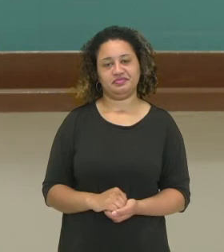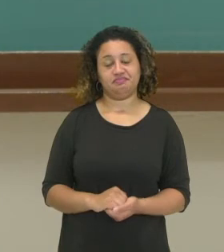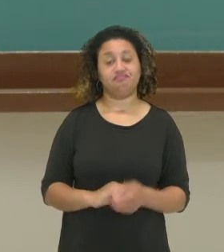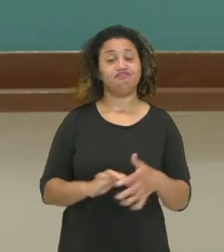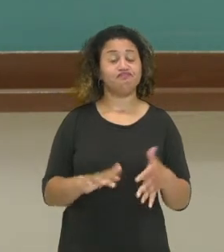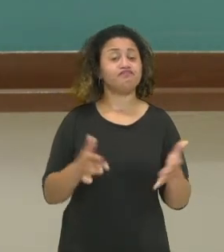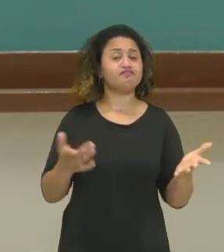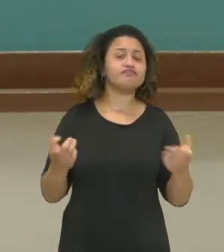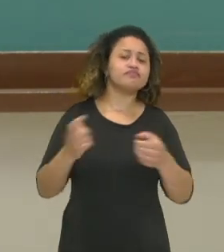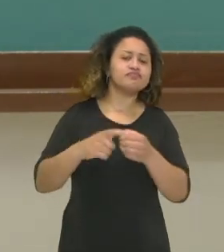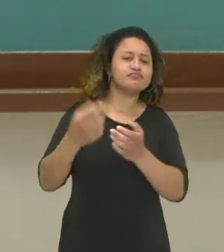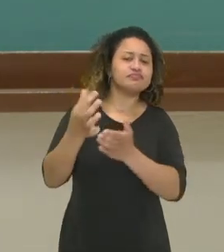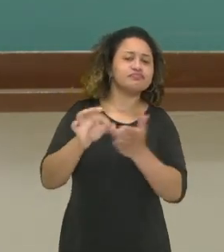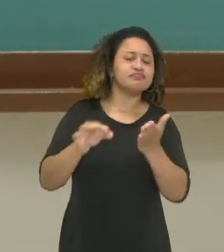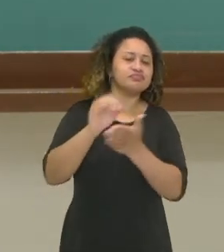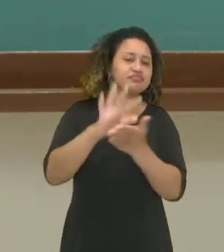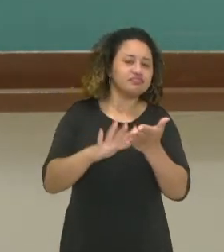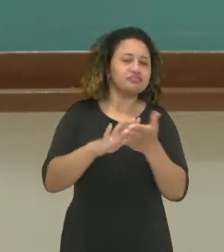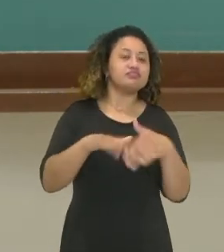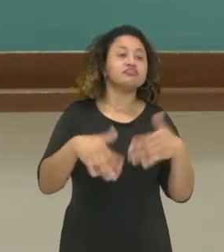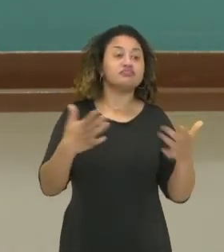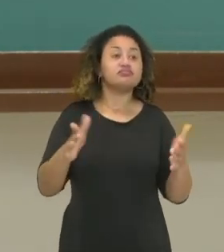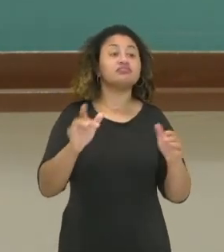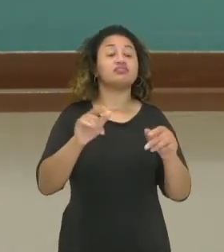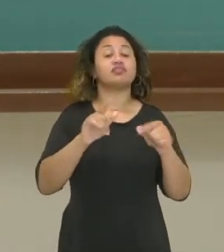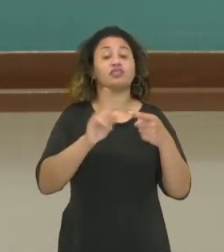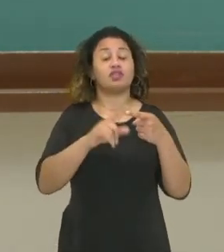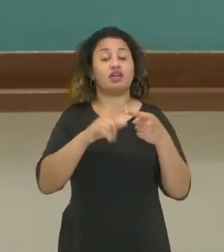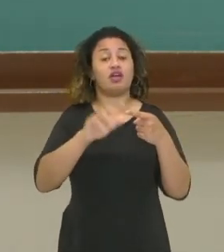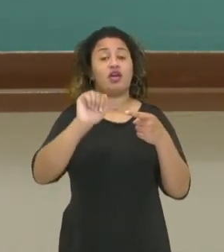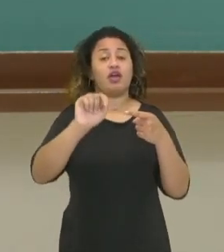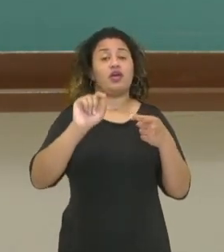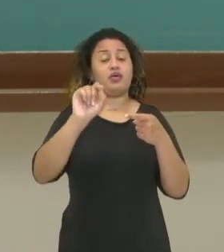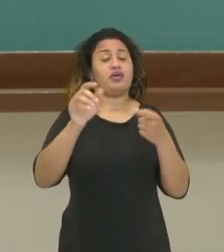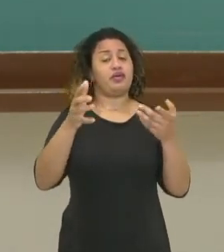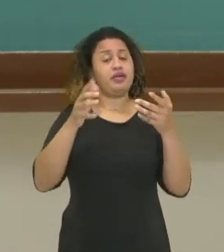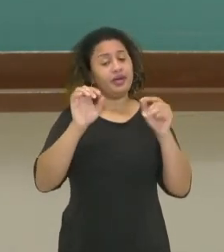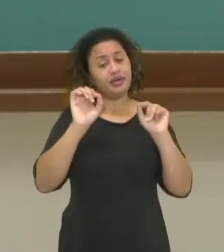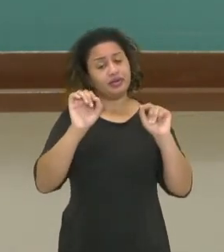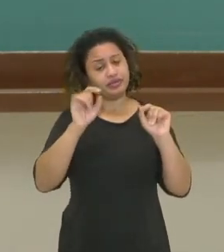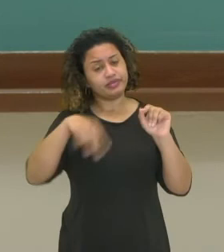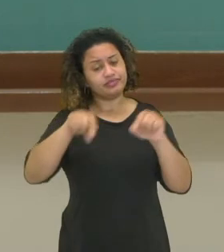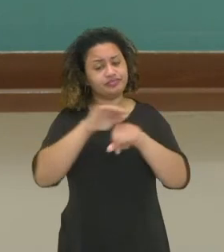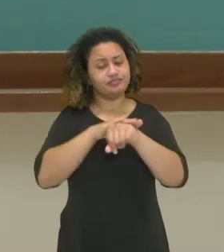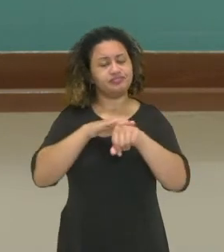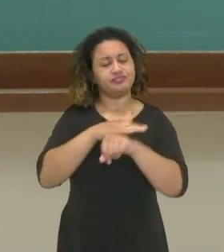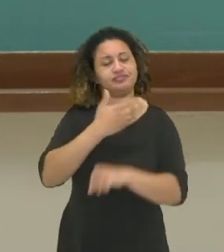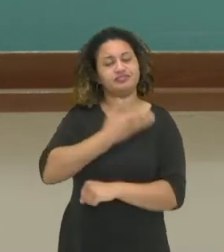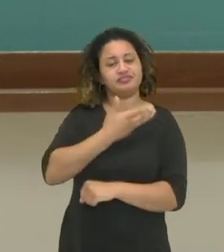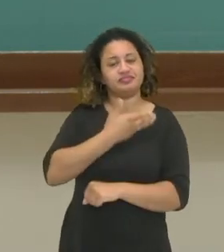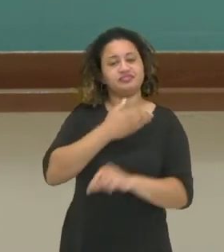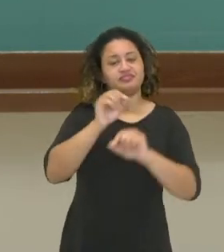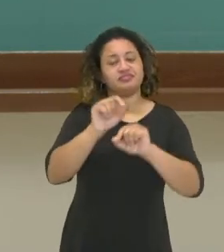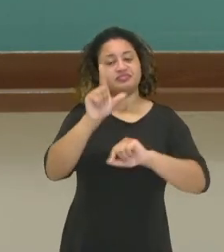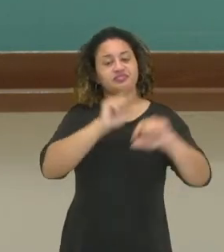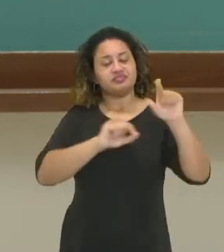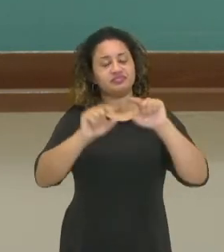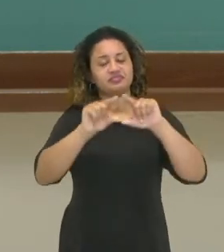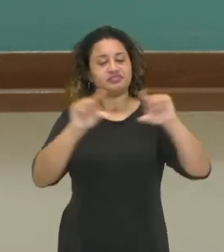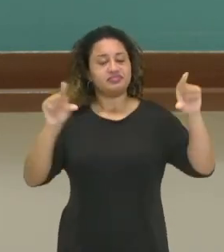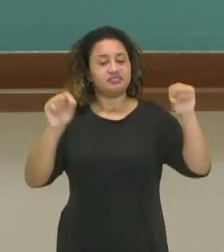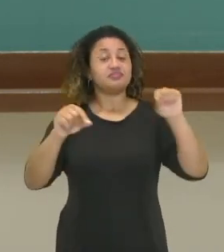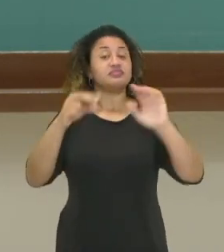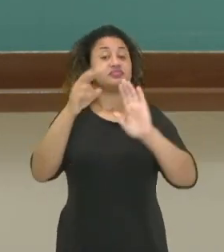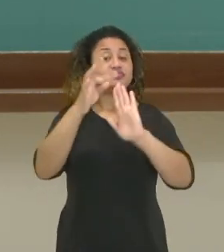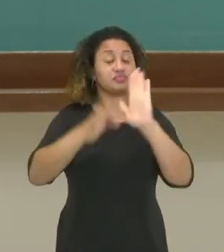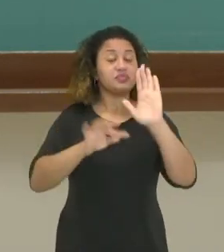Voltei, gabaritar contigo a atividade. Na letra A, o que eu queria? Que você conversasse com um colega e escolhesse um trecho lido